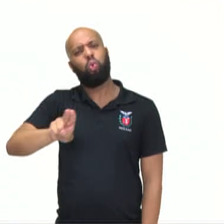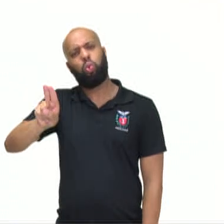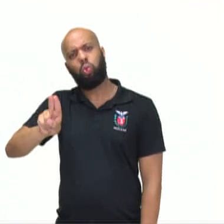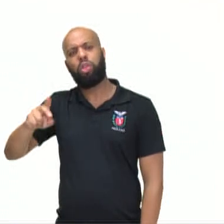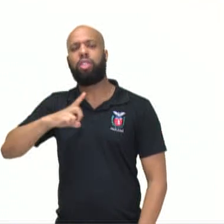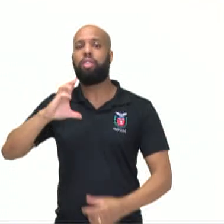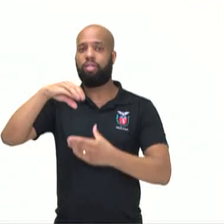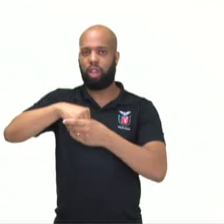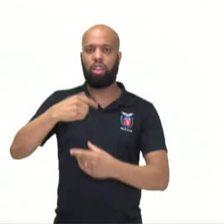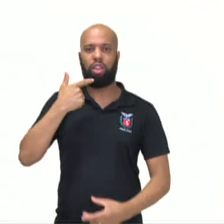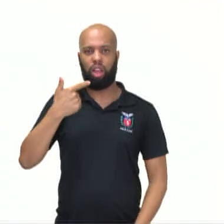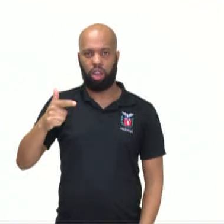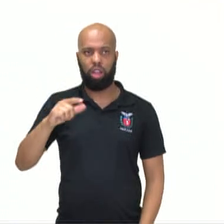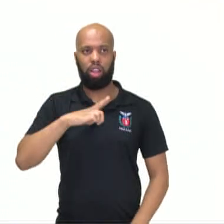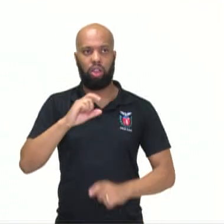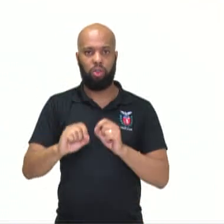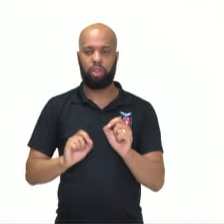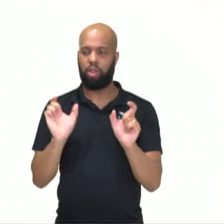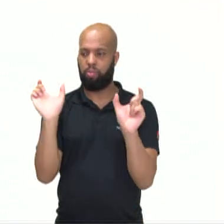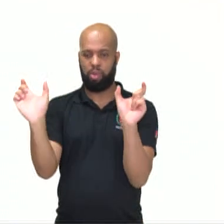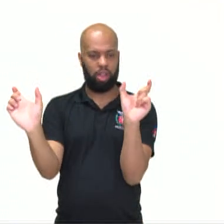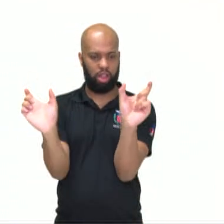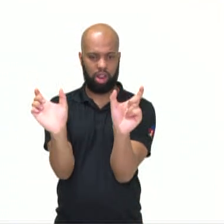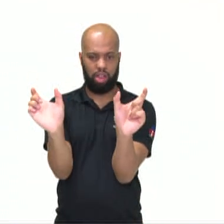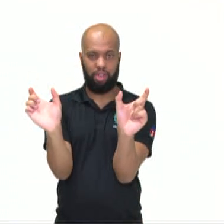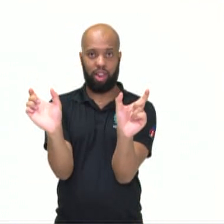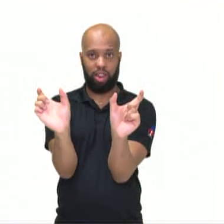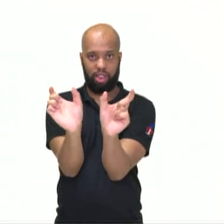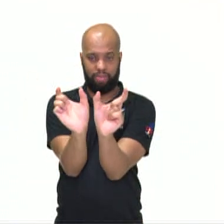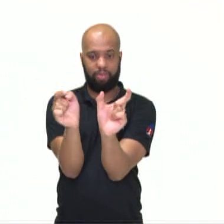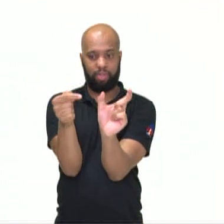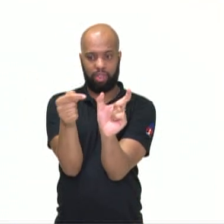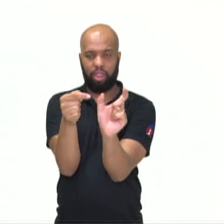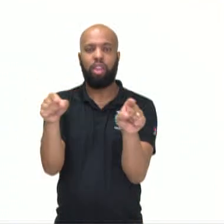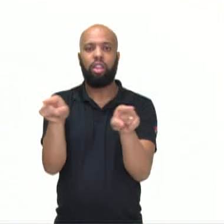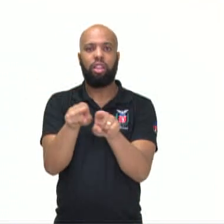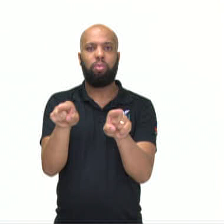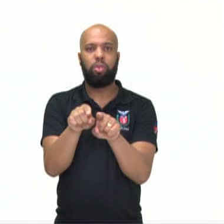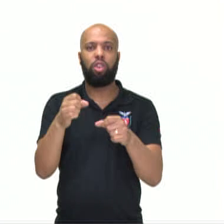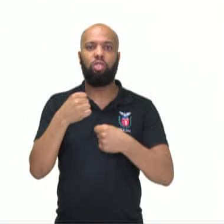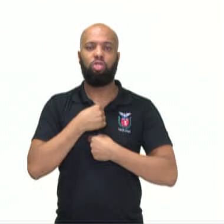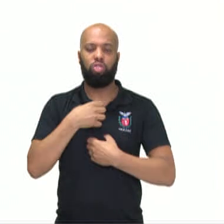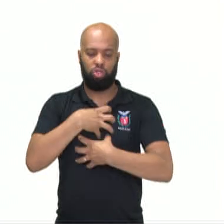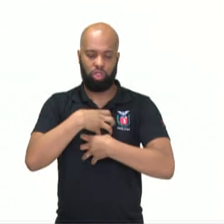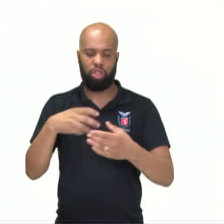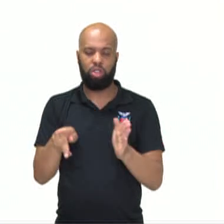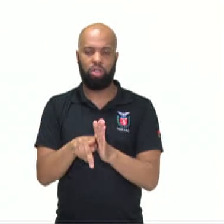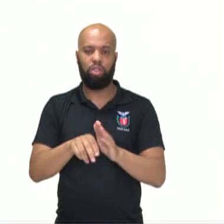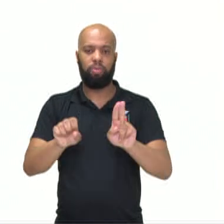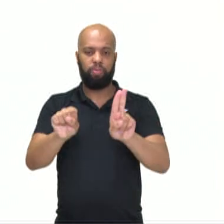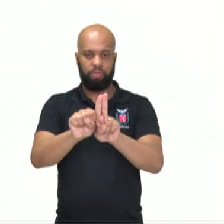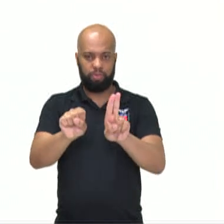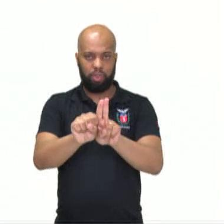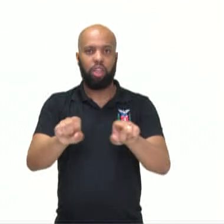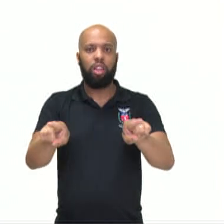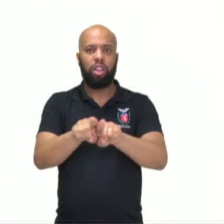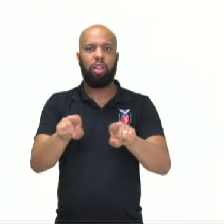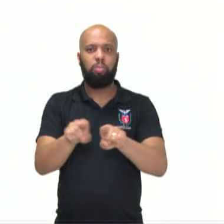língua. Na ligação de palavras compostas, na colocação pronominal, na divisão silábica,